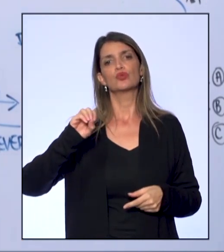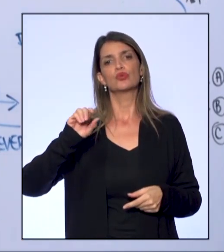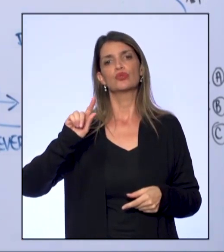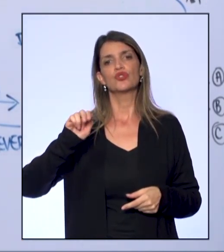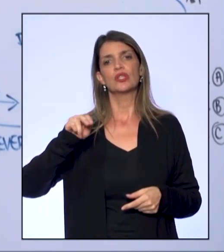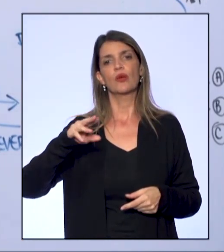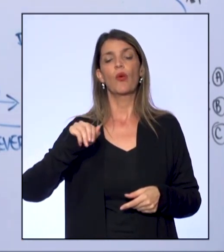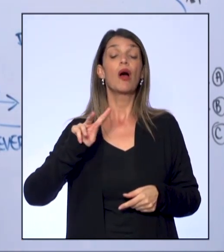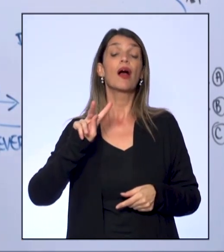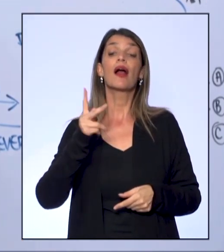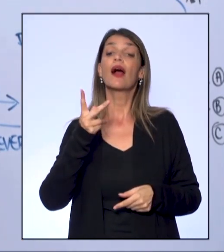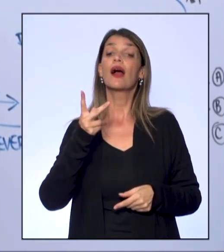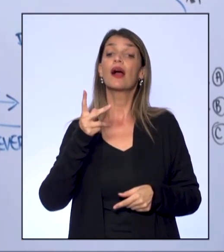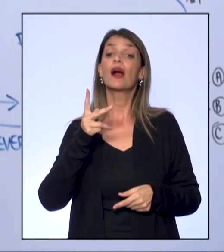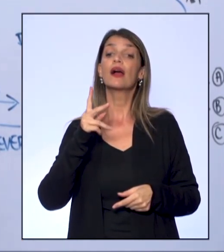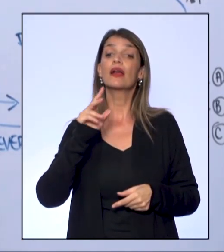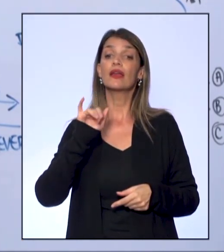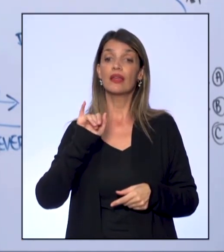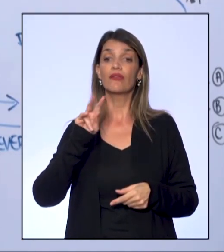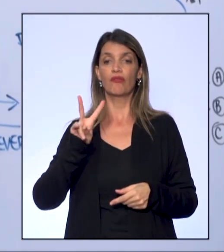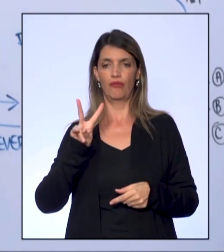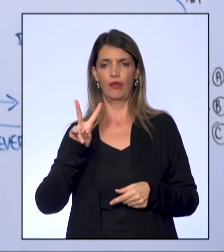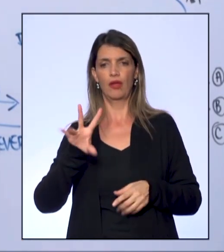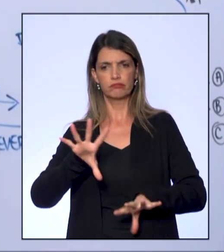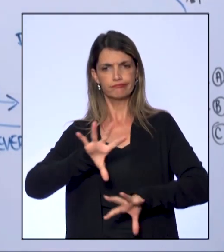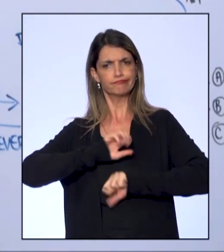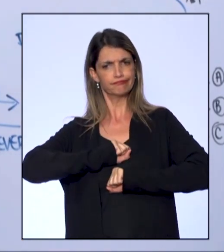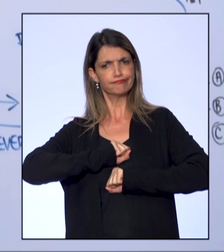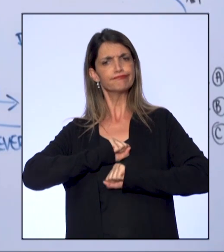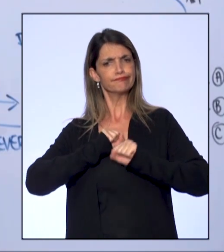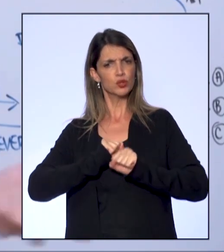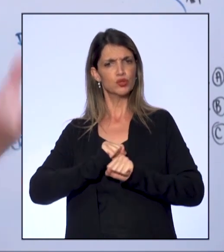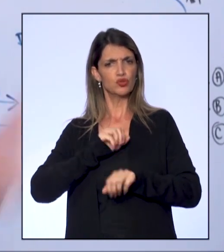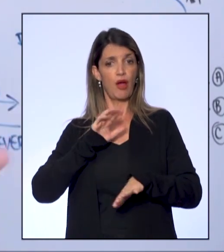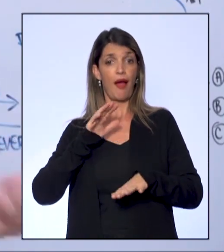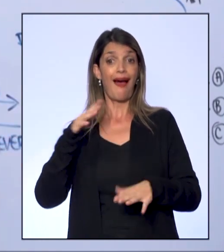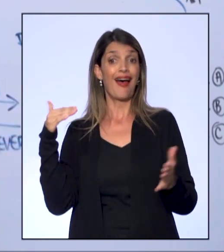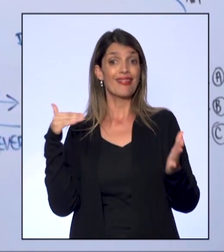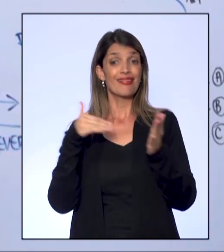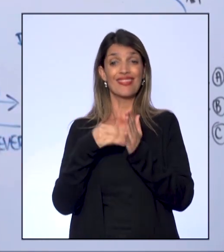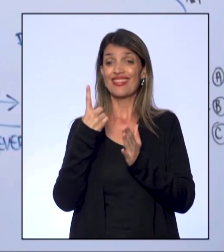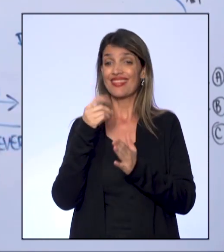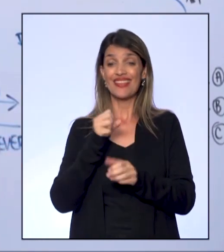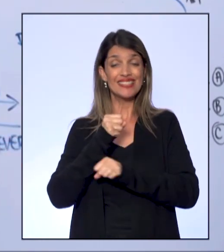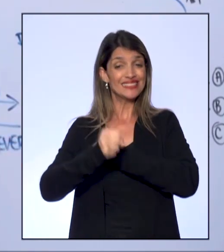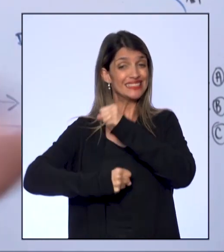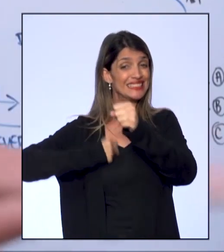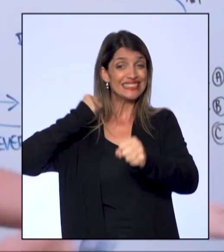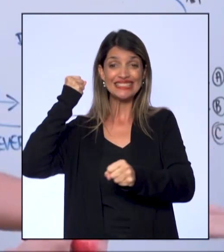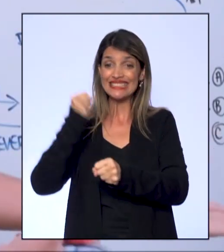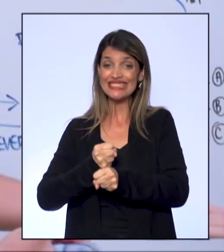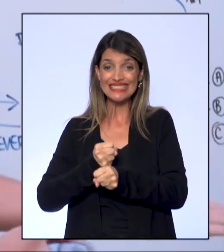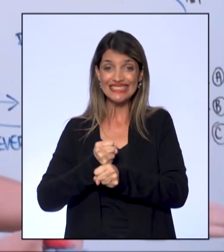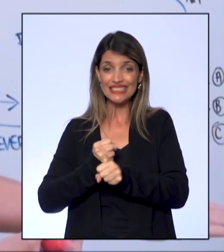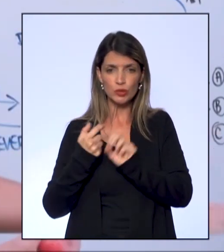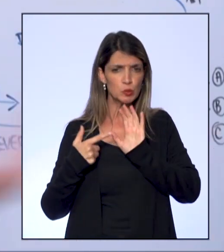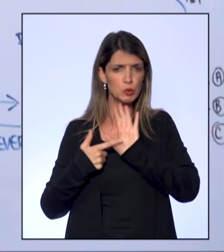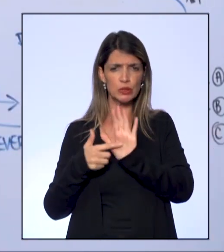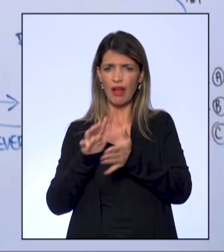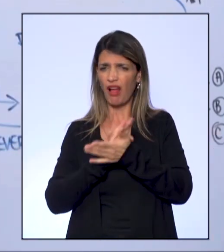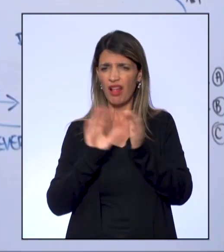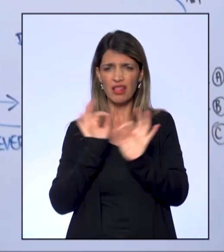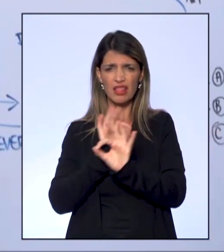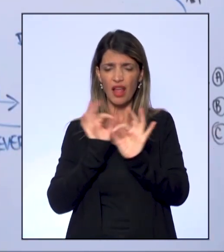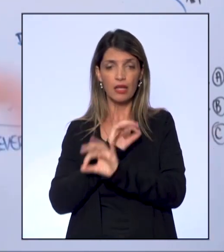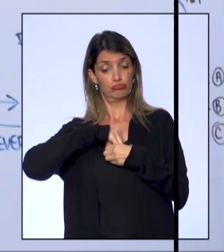HIV. O HIV, você pode pegar HIV hoje, você pode ficar até 10 anos sem manifestar e nem chegar ao quadro de AIDS.